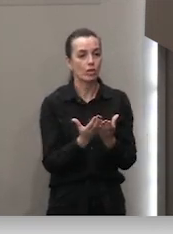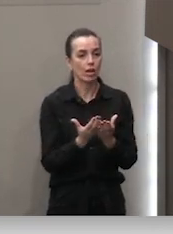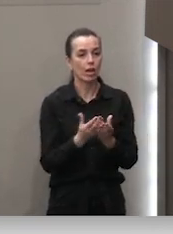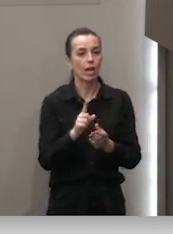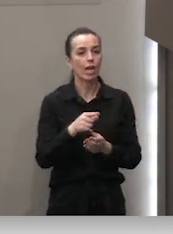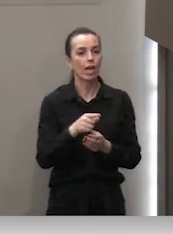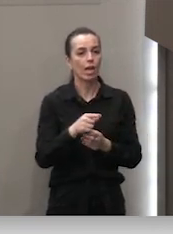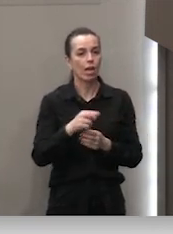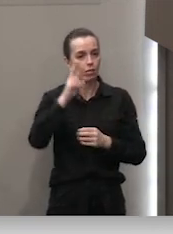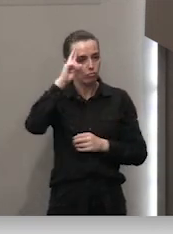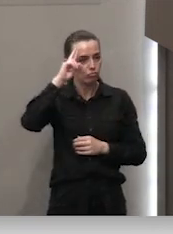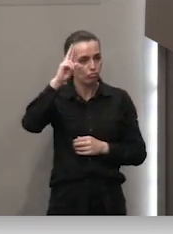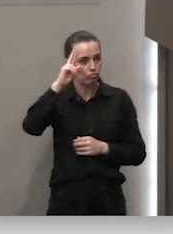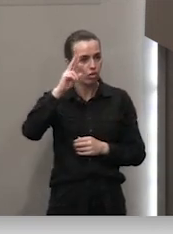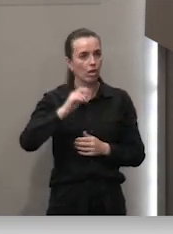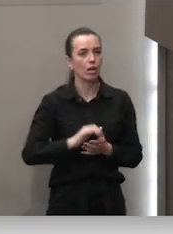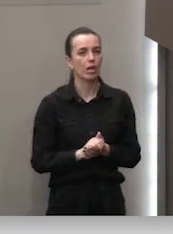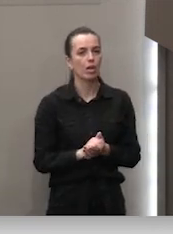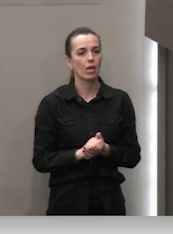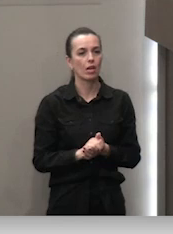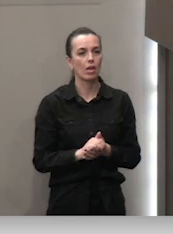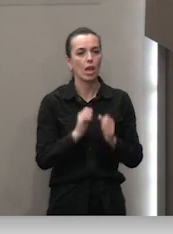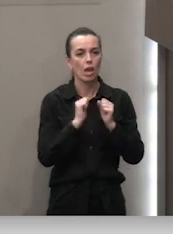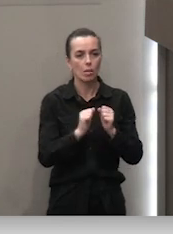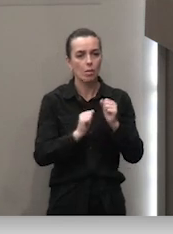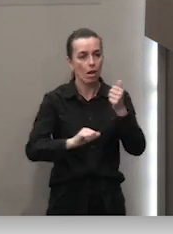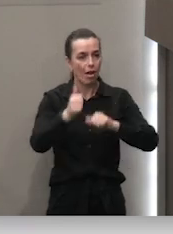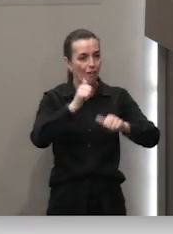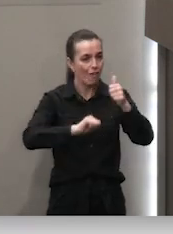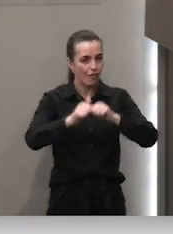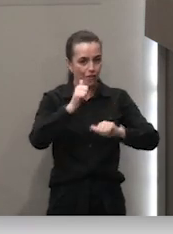quem comanda de fato a cidade, possa avaliar.